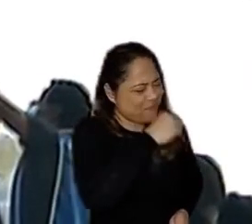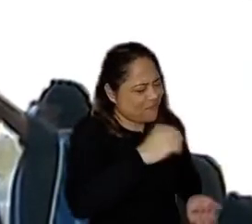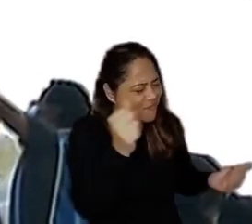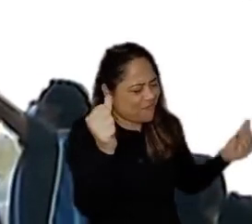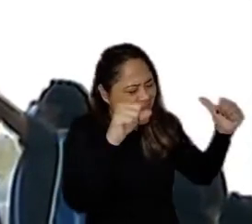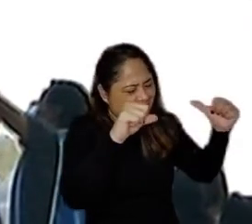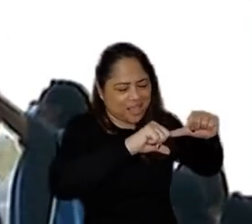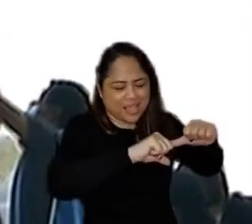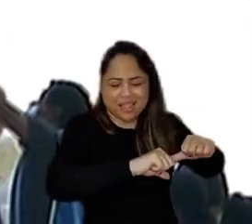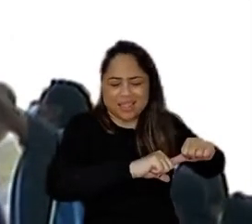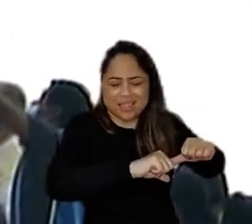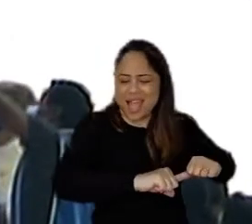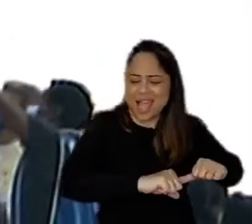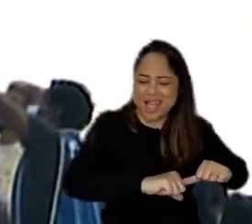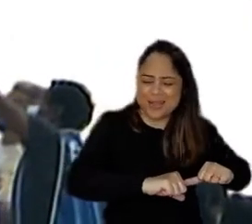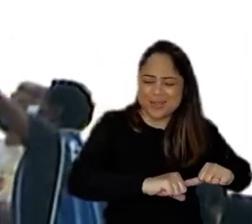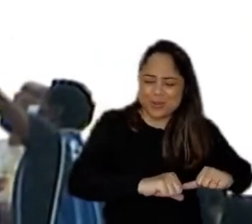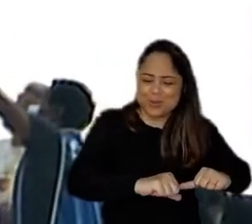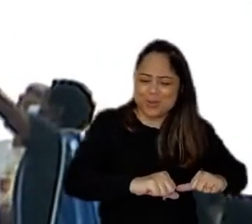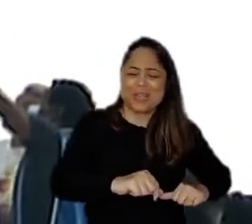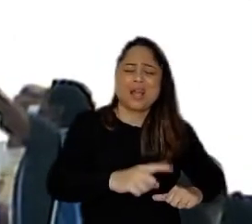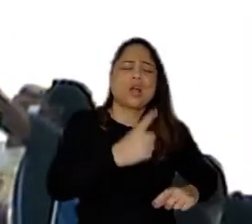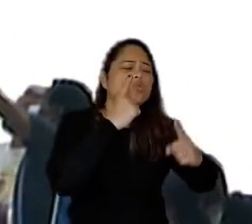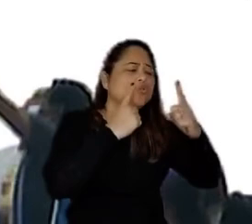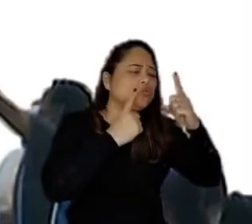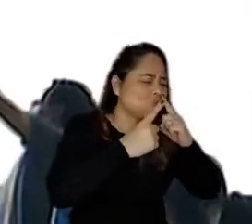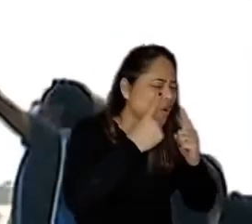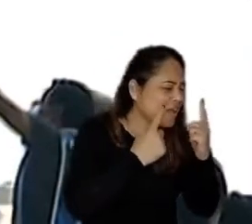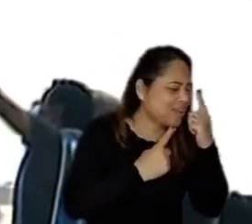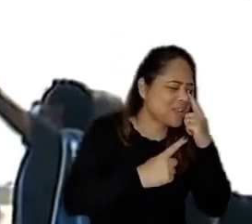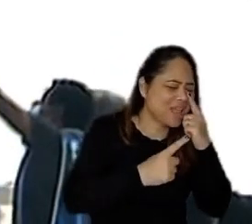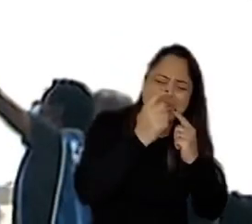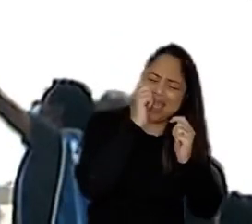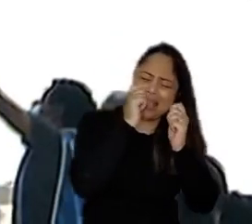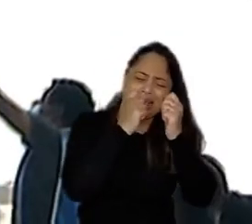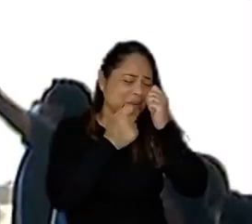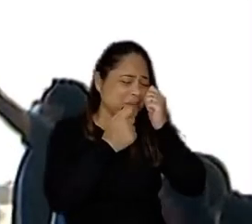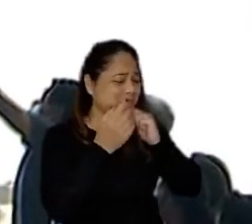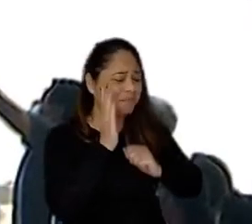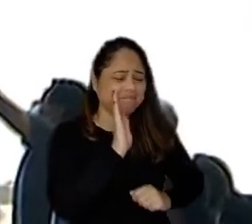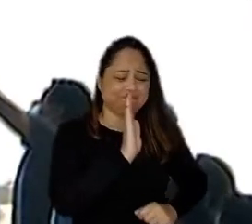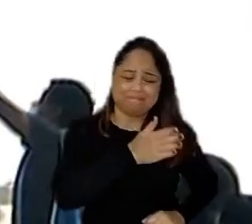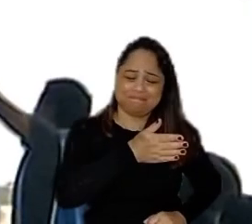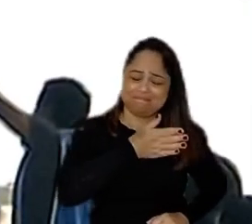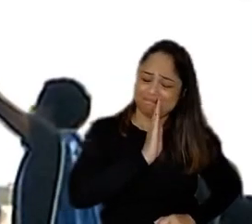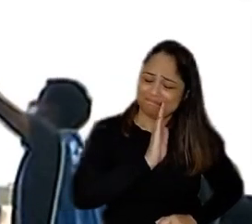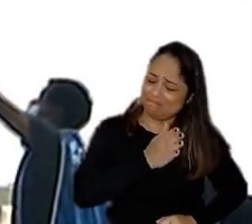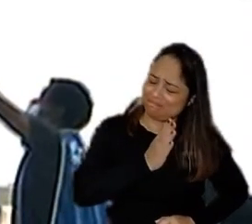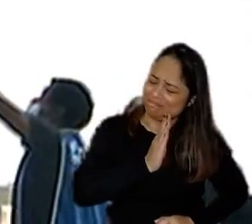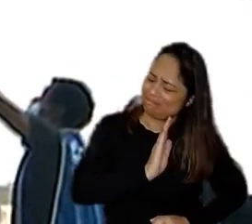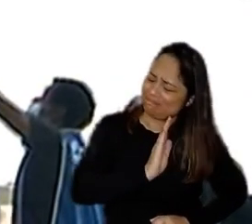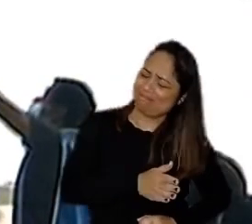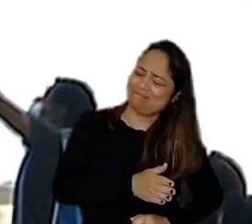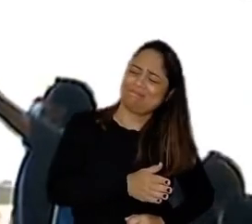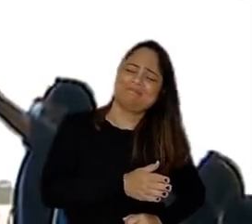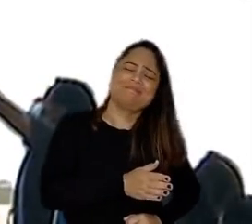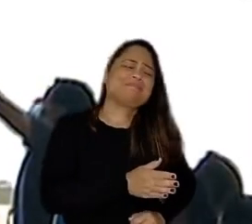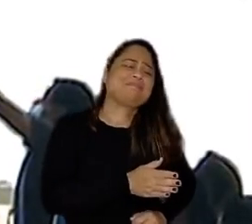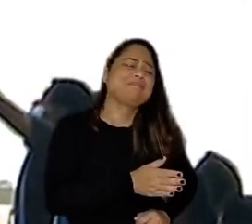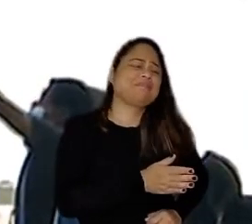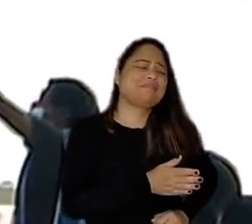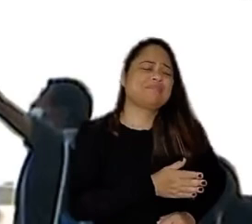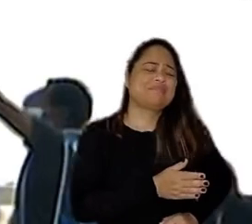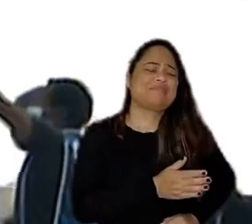quero, Senhor, Tanto que eu já chorei. eu quero conhecer, Senhor, os teus planos para